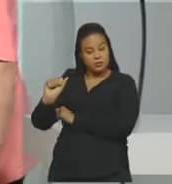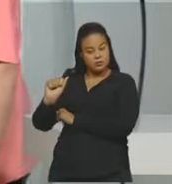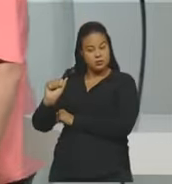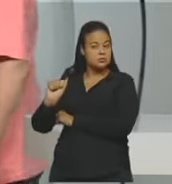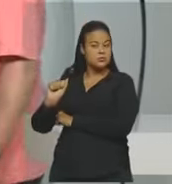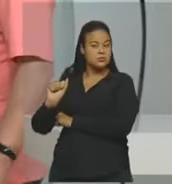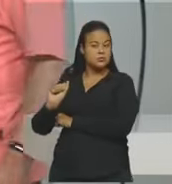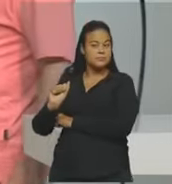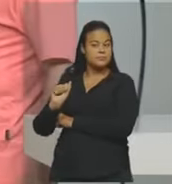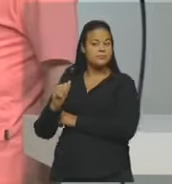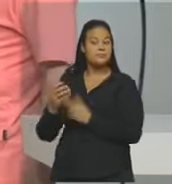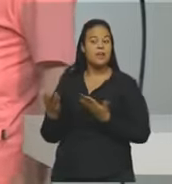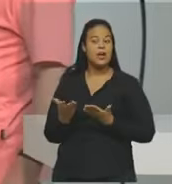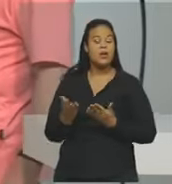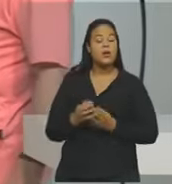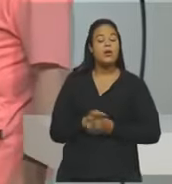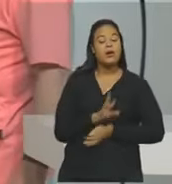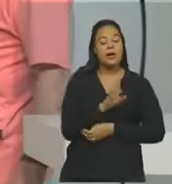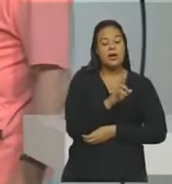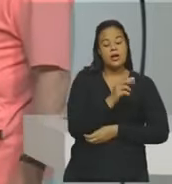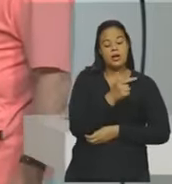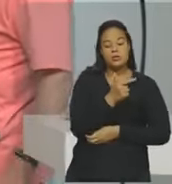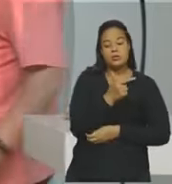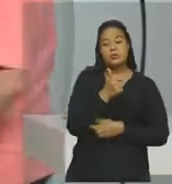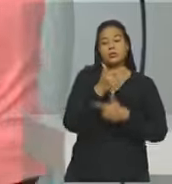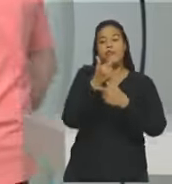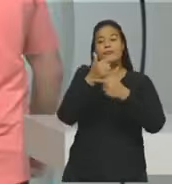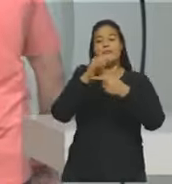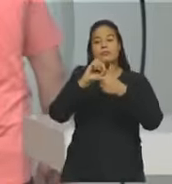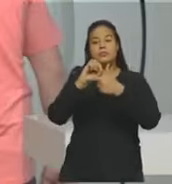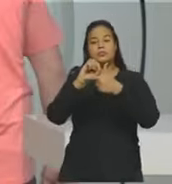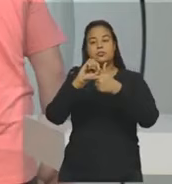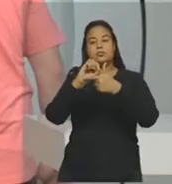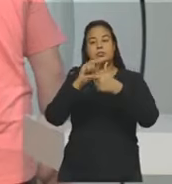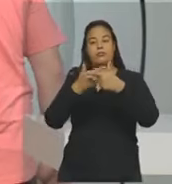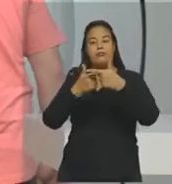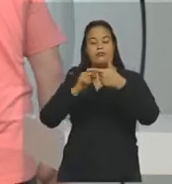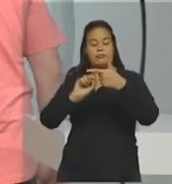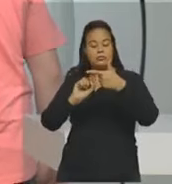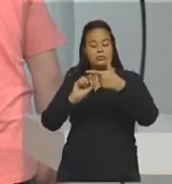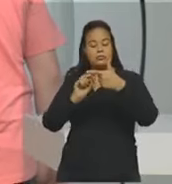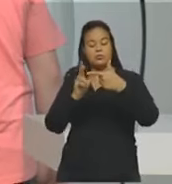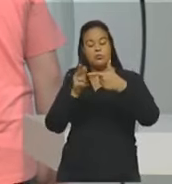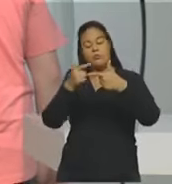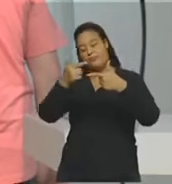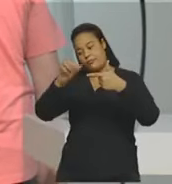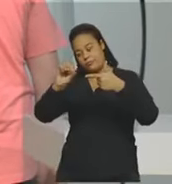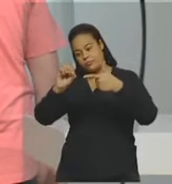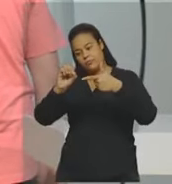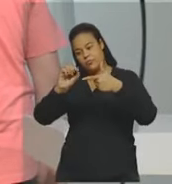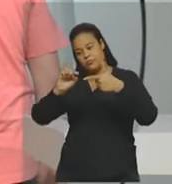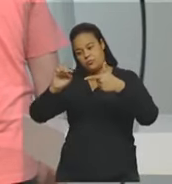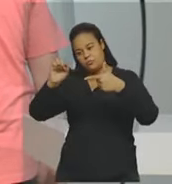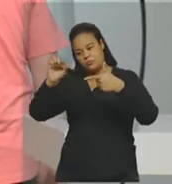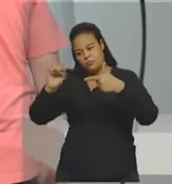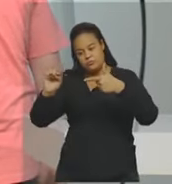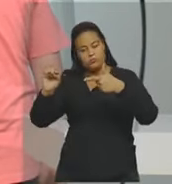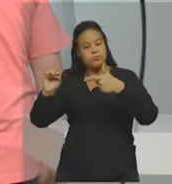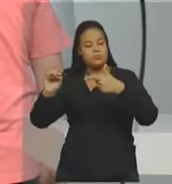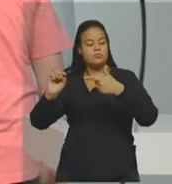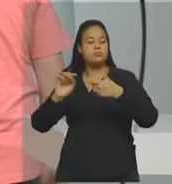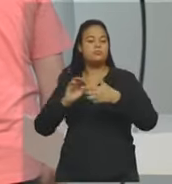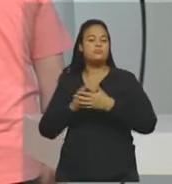aqui, R2. R2 ali, 20 volts com 20 ohms. Então, a minha lâmpada 2,